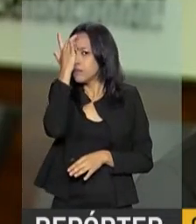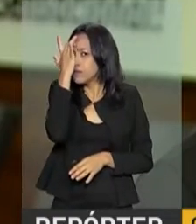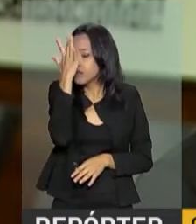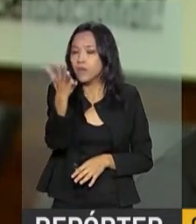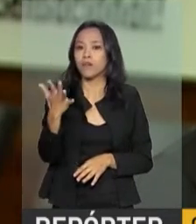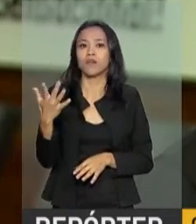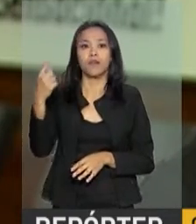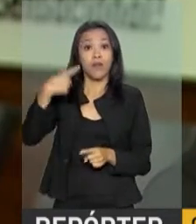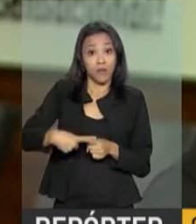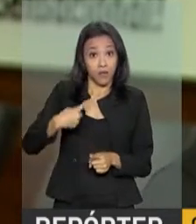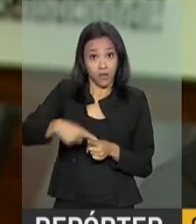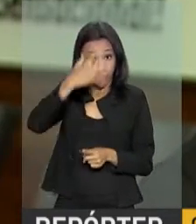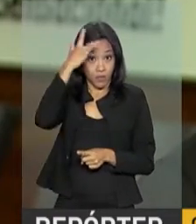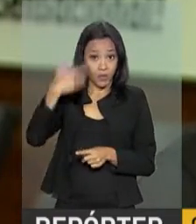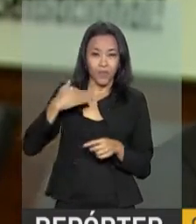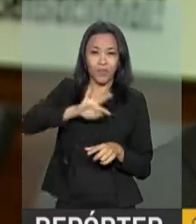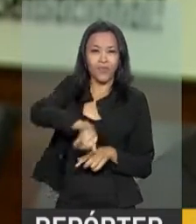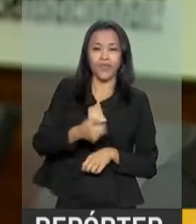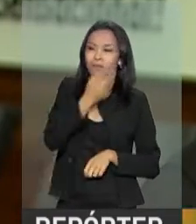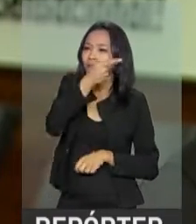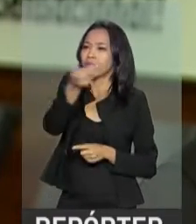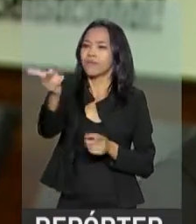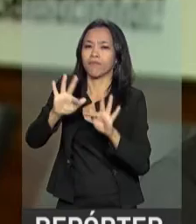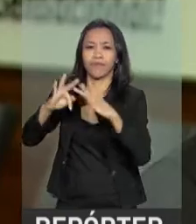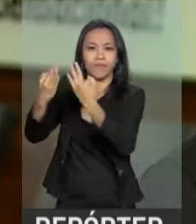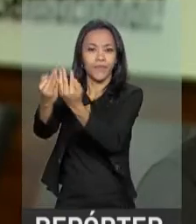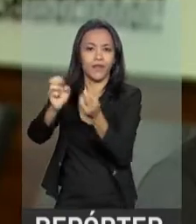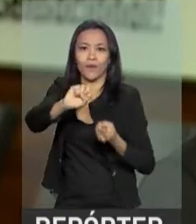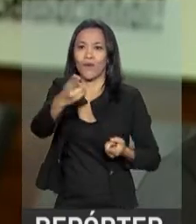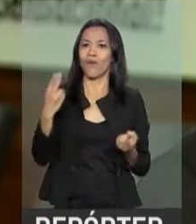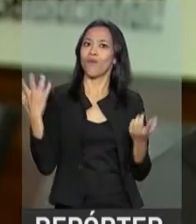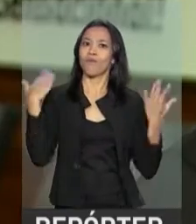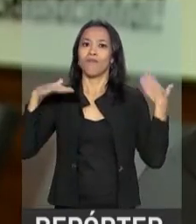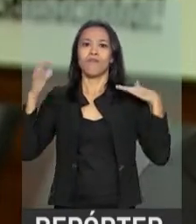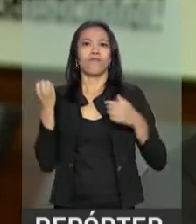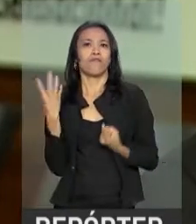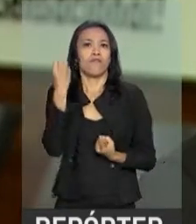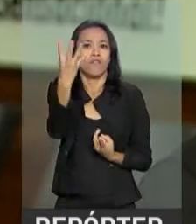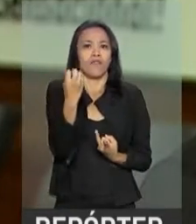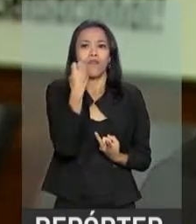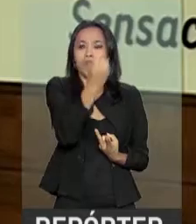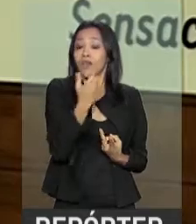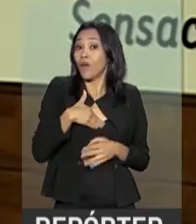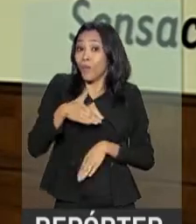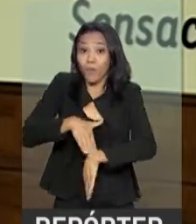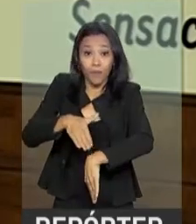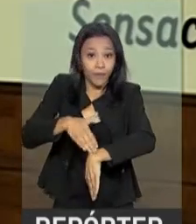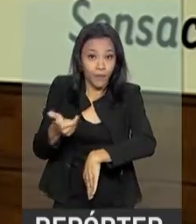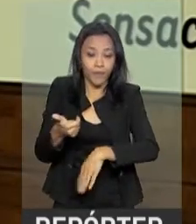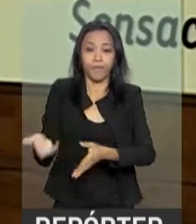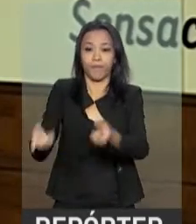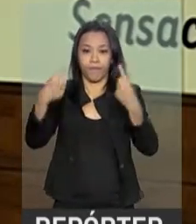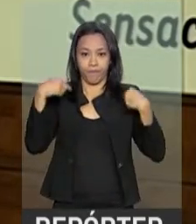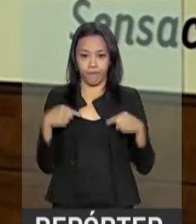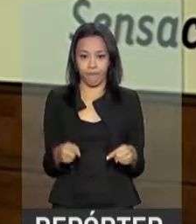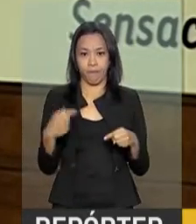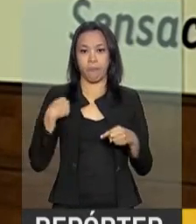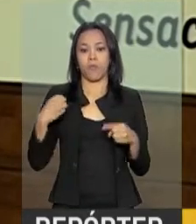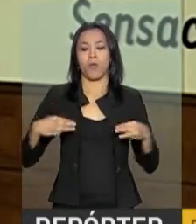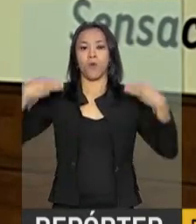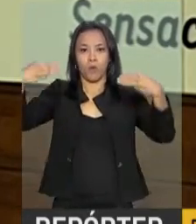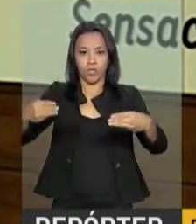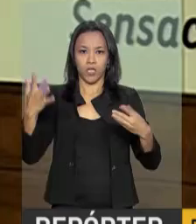pessoas irão para visitar os parentes ou para fazer sua viagem de lazer eu acho que o grande momento o ministério do turismo vem